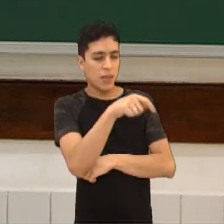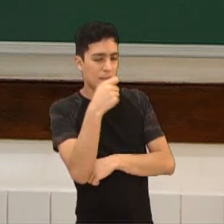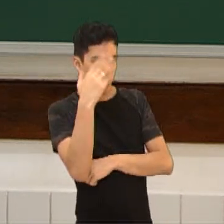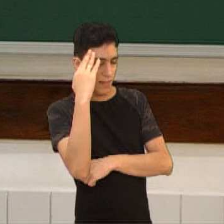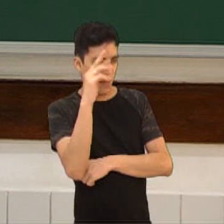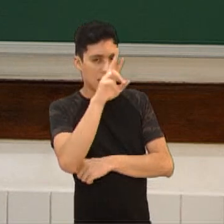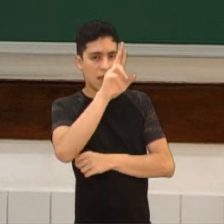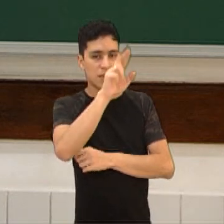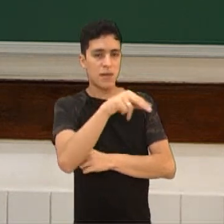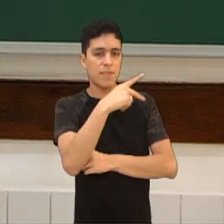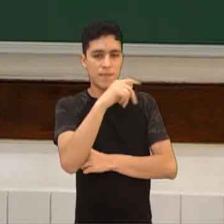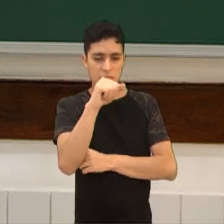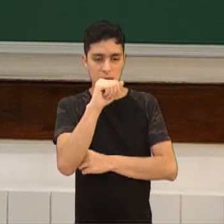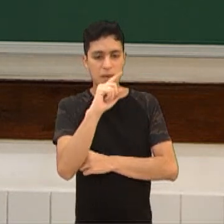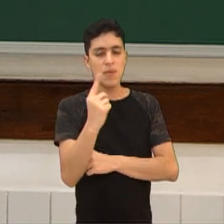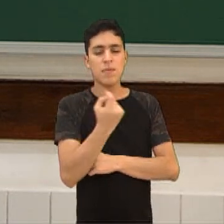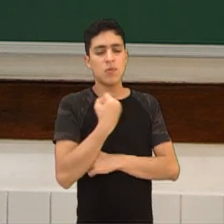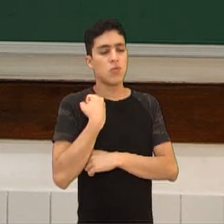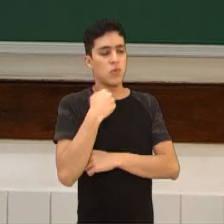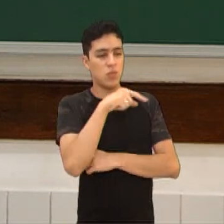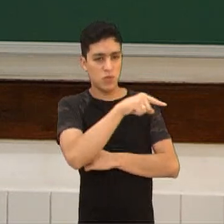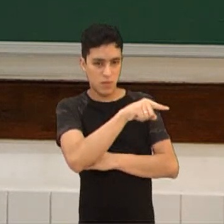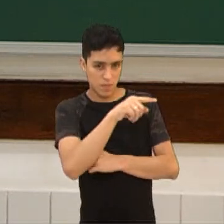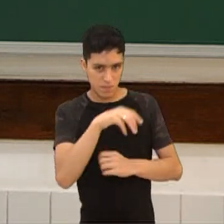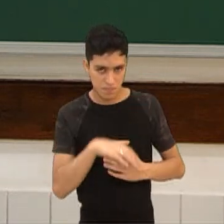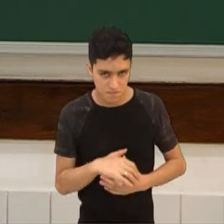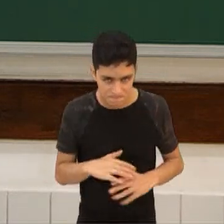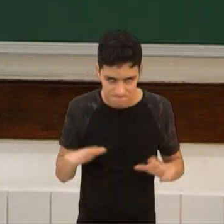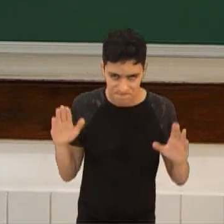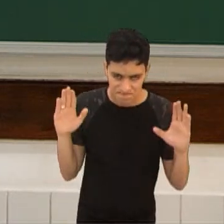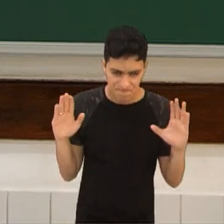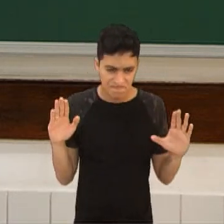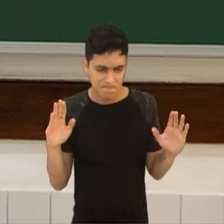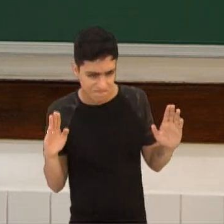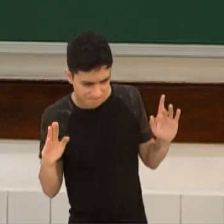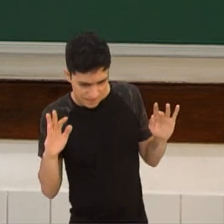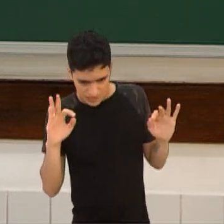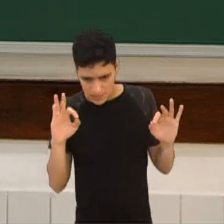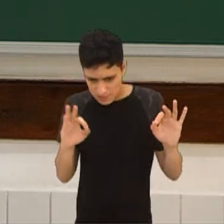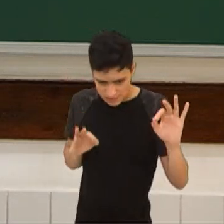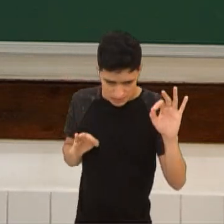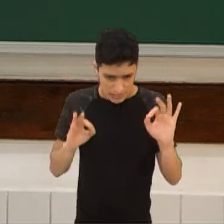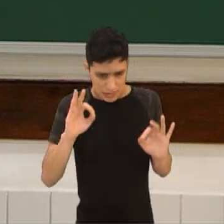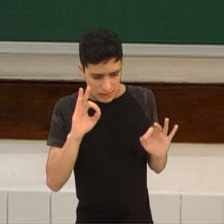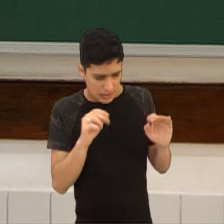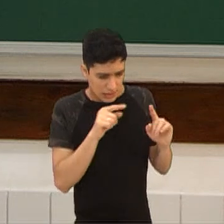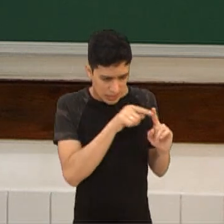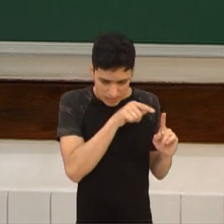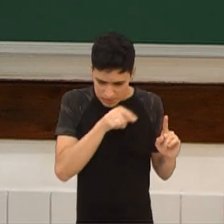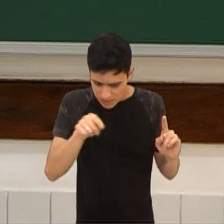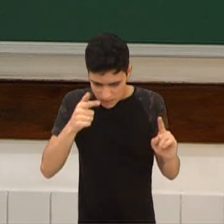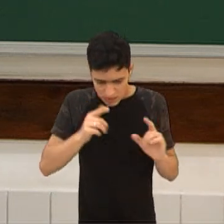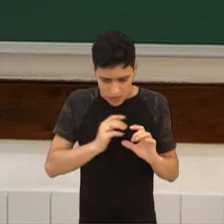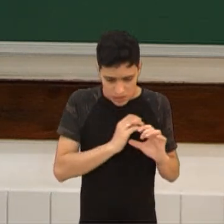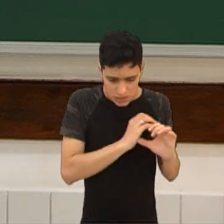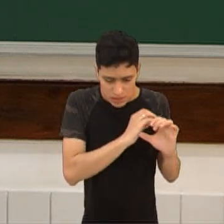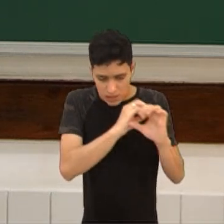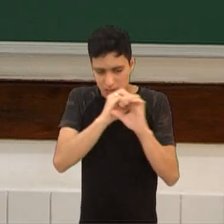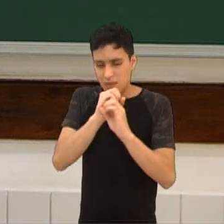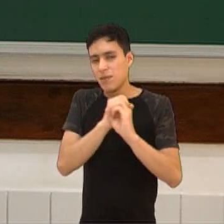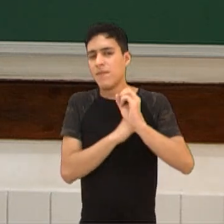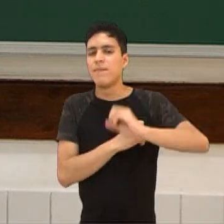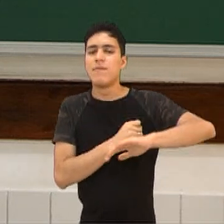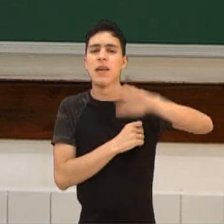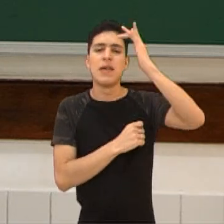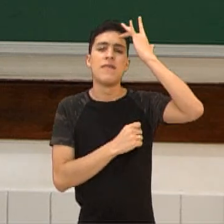da PA e o primeiro termo conhecido. Então, quando você organiza isso para calcular, fica